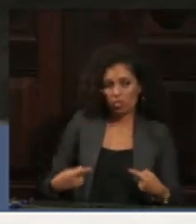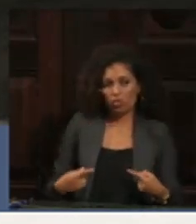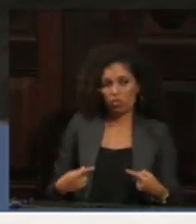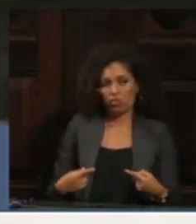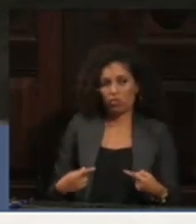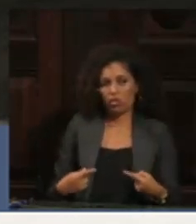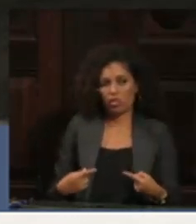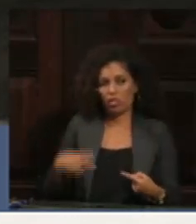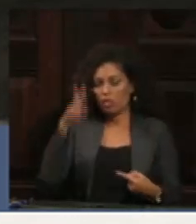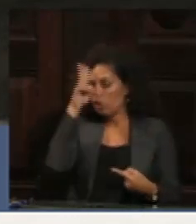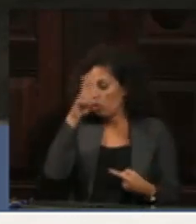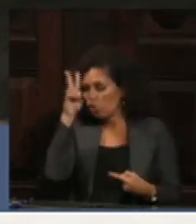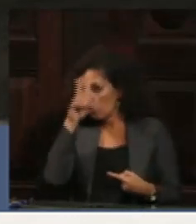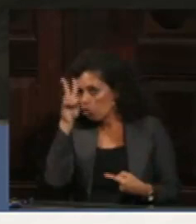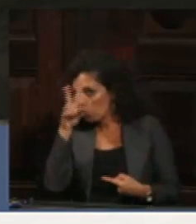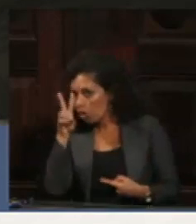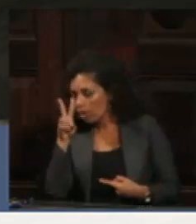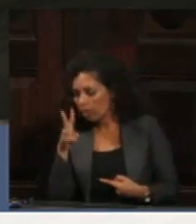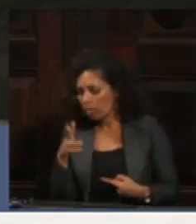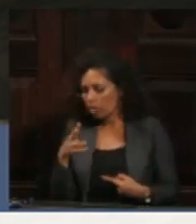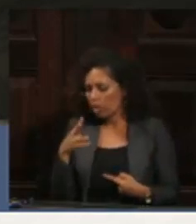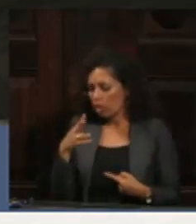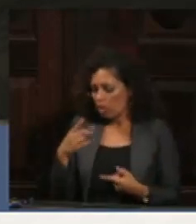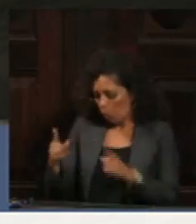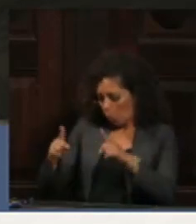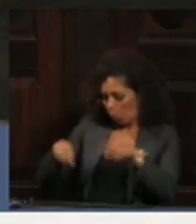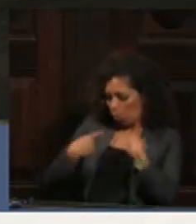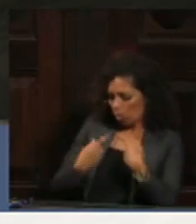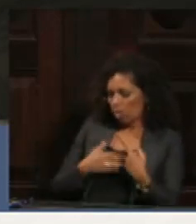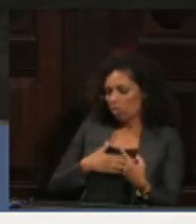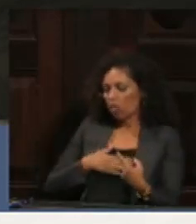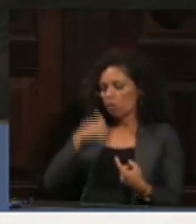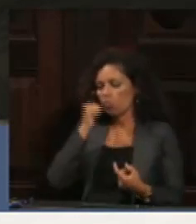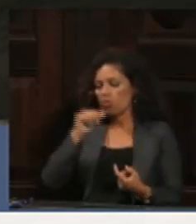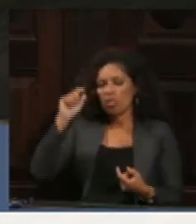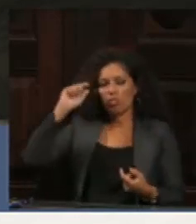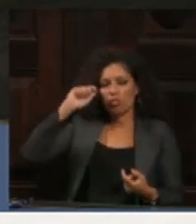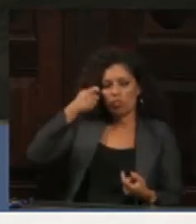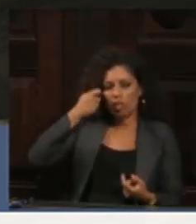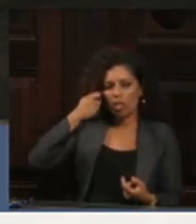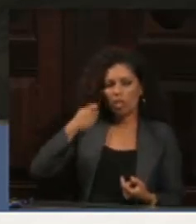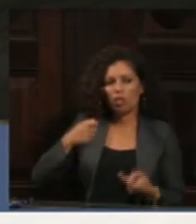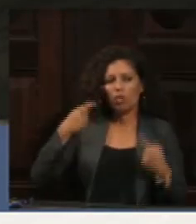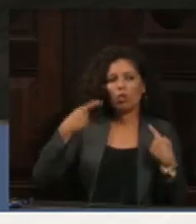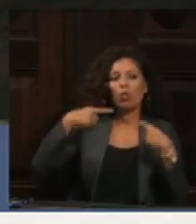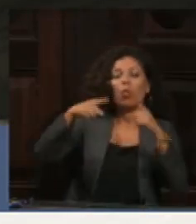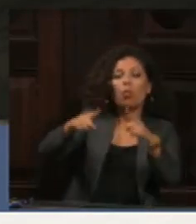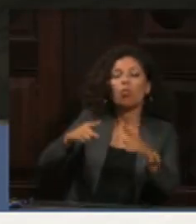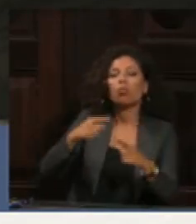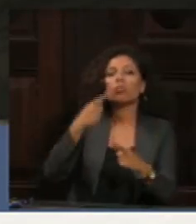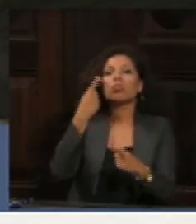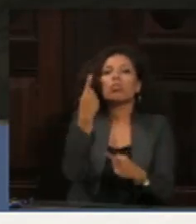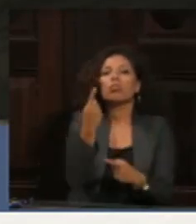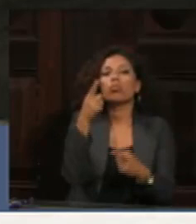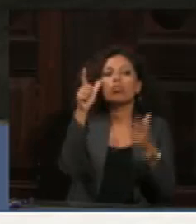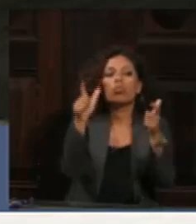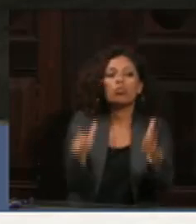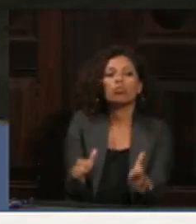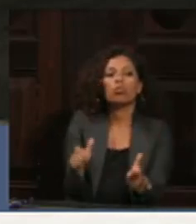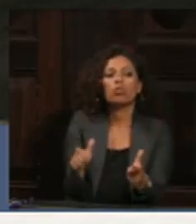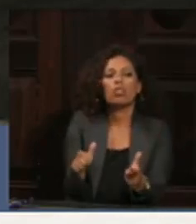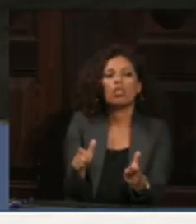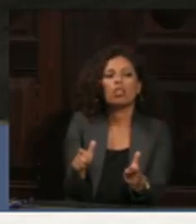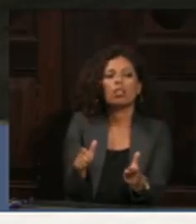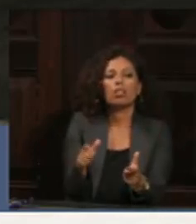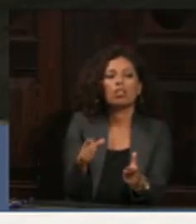que historicamente foi negado a nós, mulheres negras, como um lugar que devemos sim ocupar com a